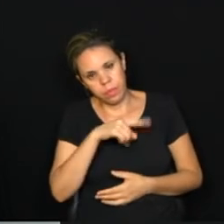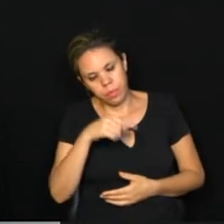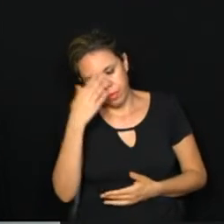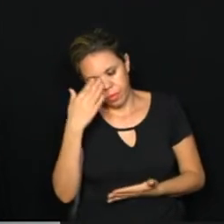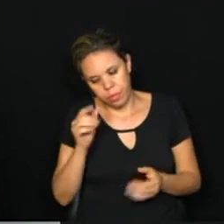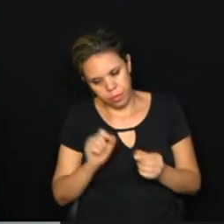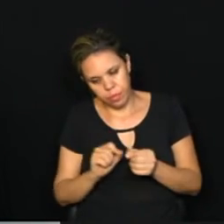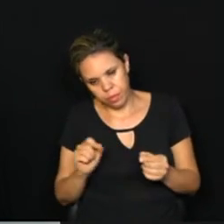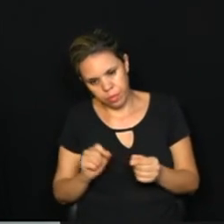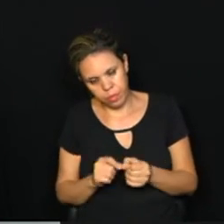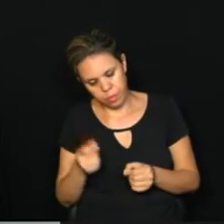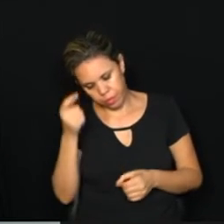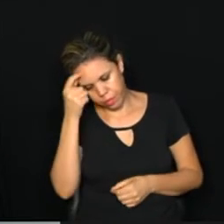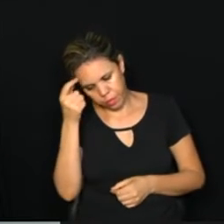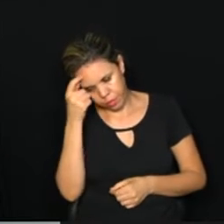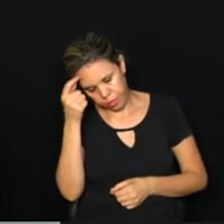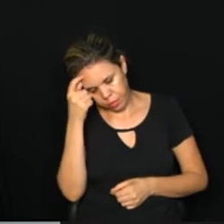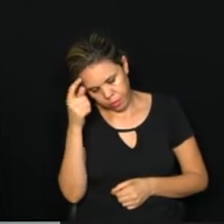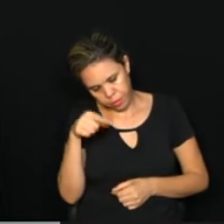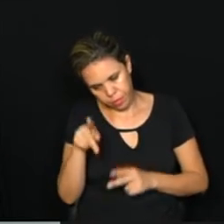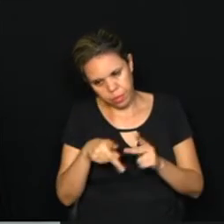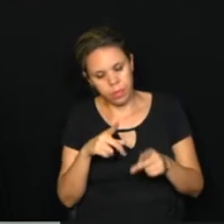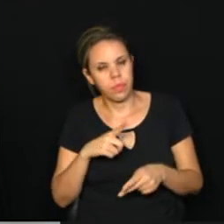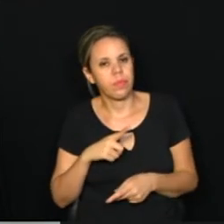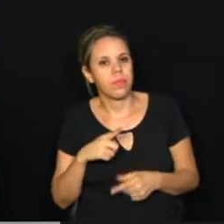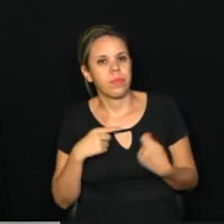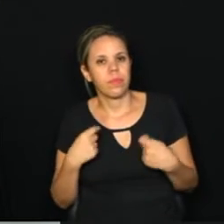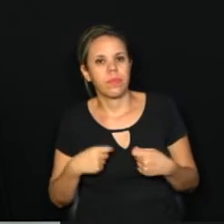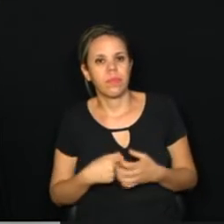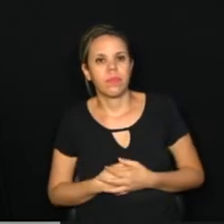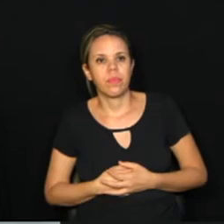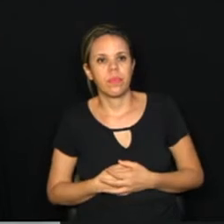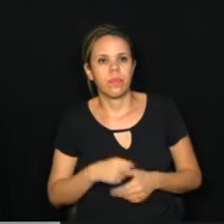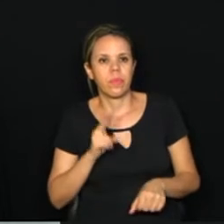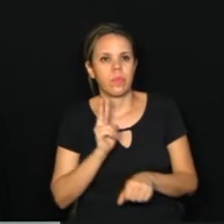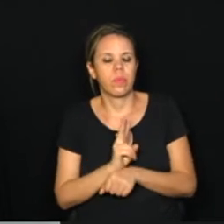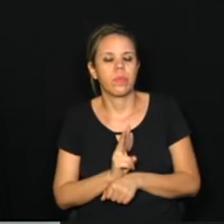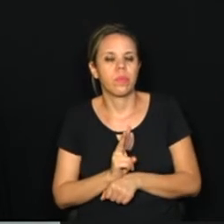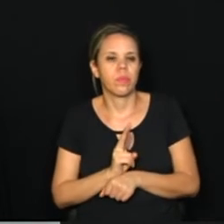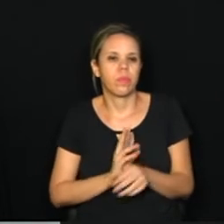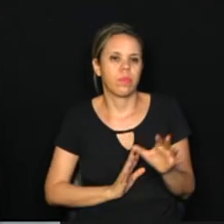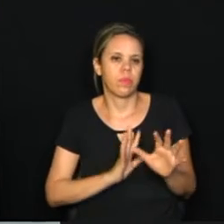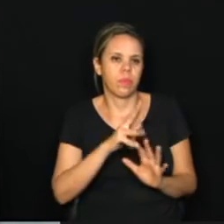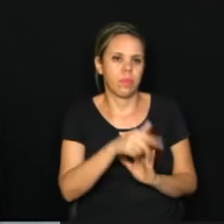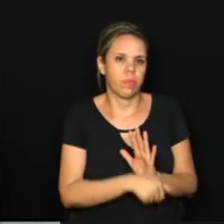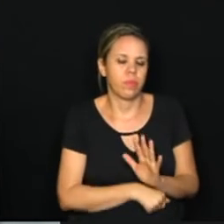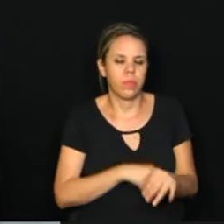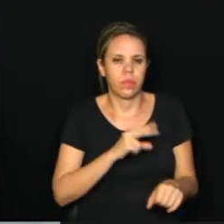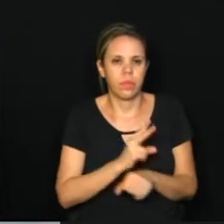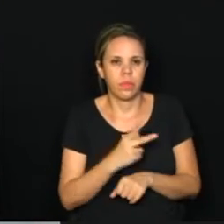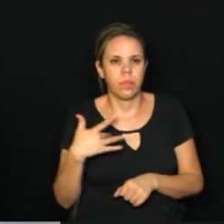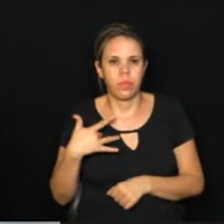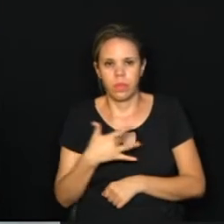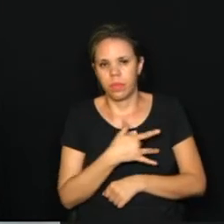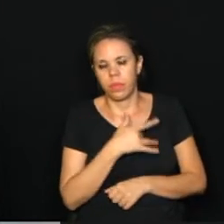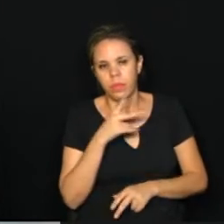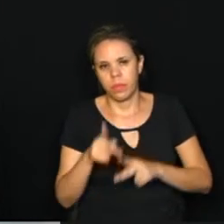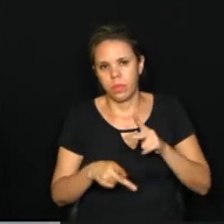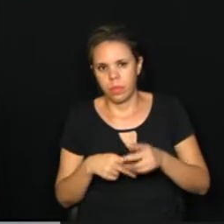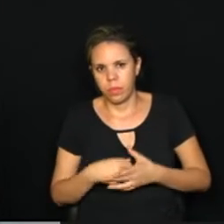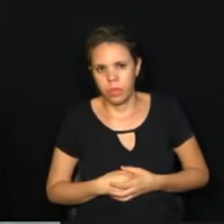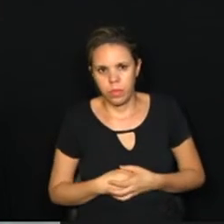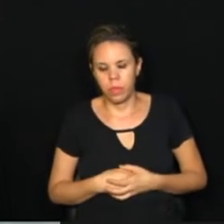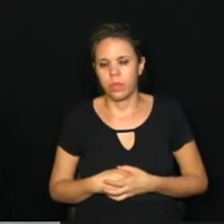acreditam, né, essa consciência que elas têm na necessidade de preservar o meio ambiente, de cuidar da saúde, da própria saúde,